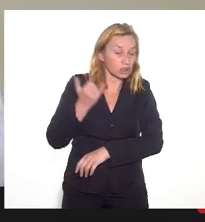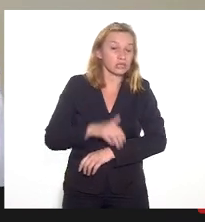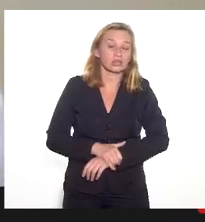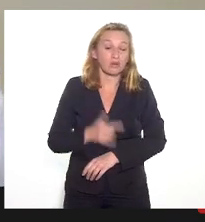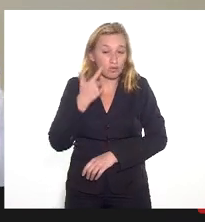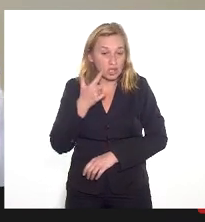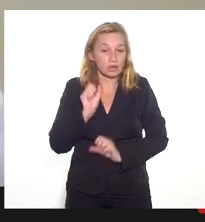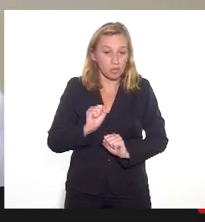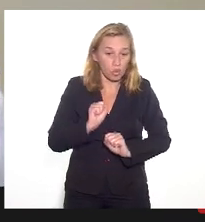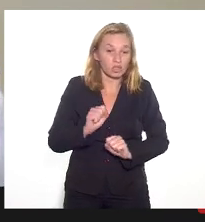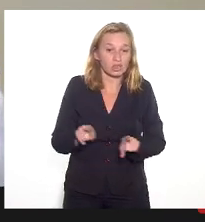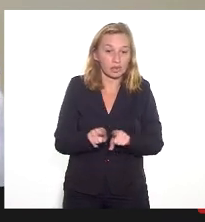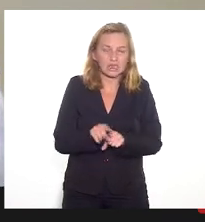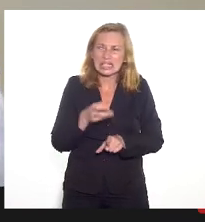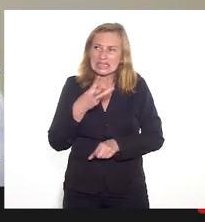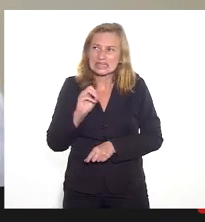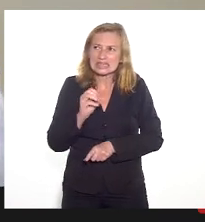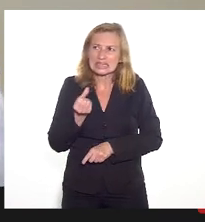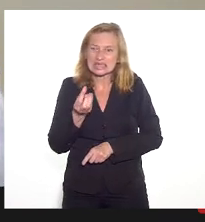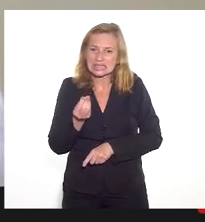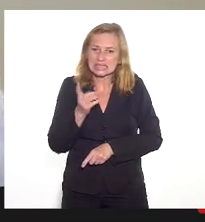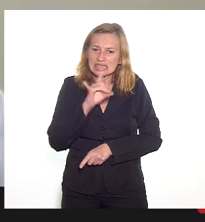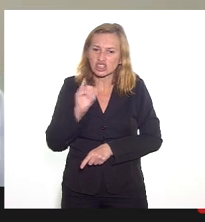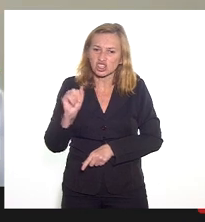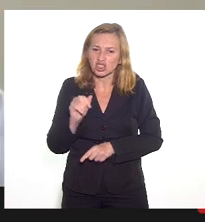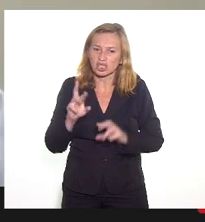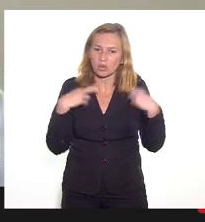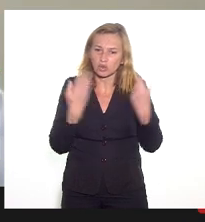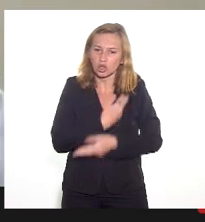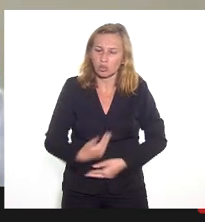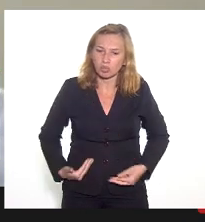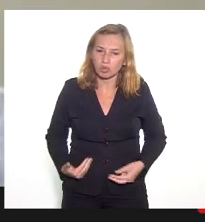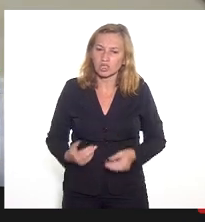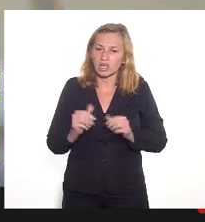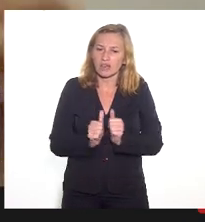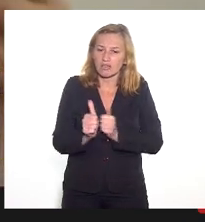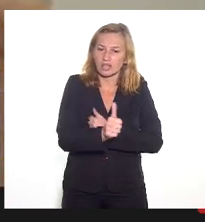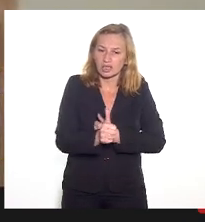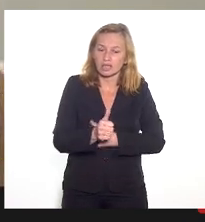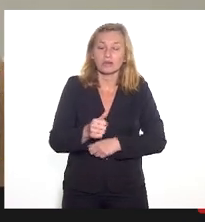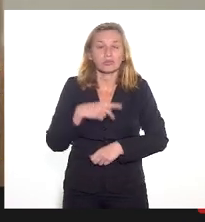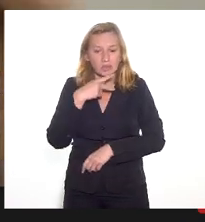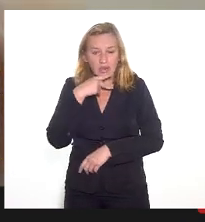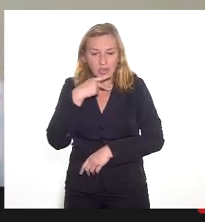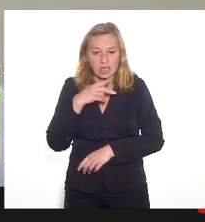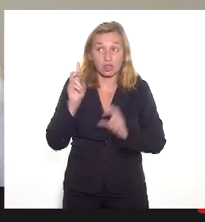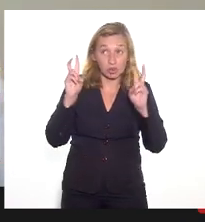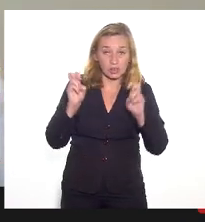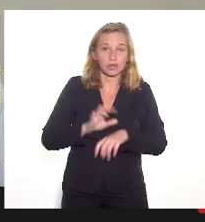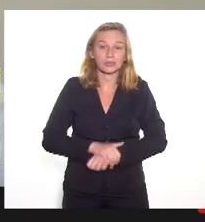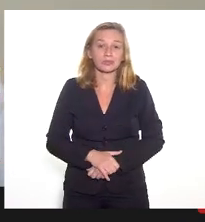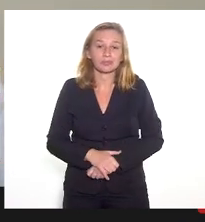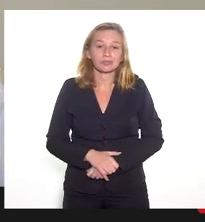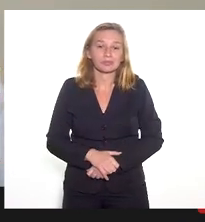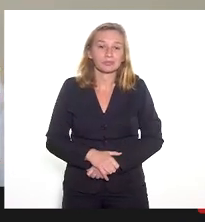gente pode, em 30, 60 dias, fazer uma audiência pública da frente parlamentar sobre esse tema.